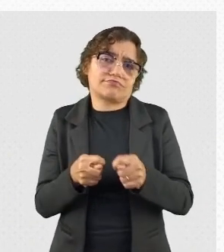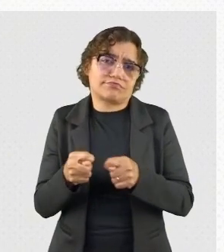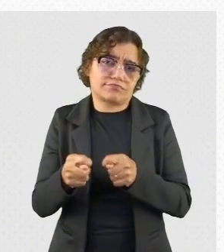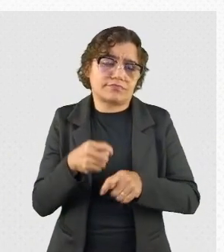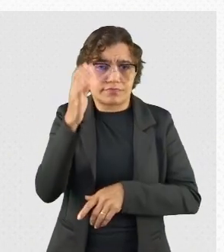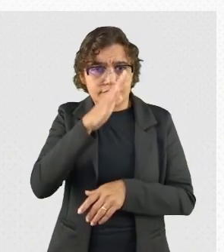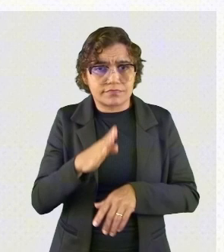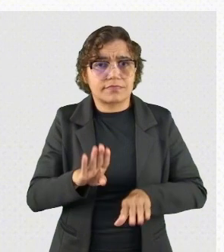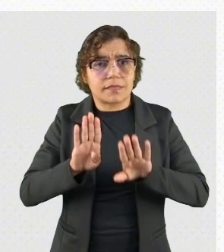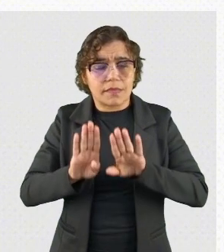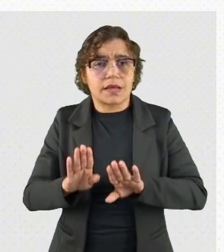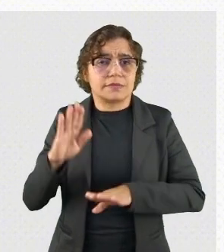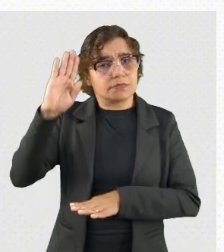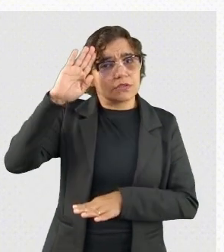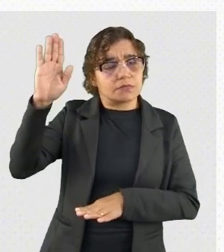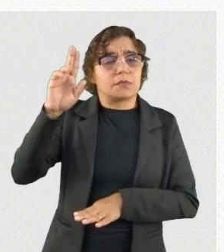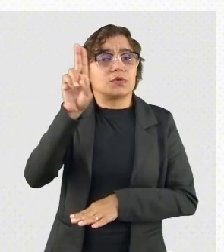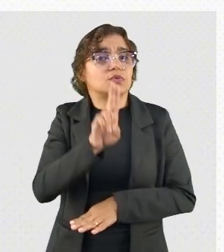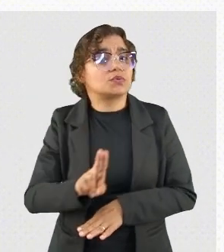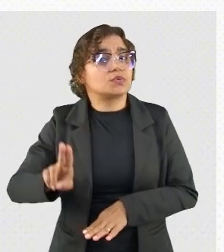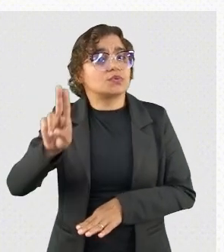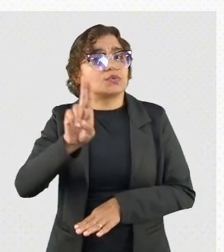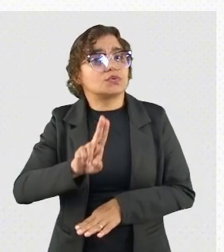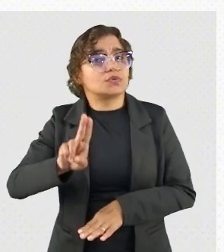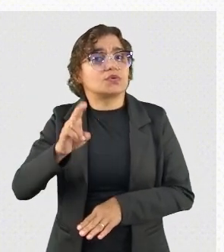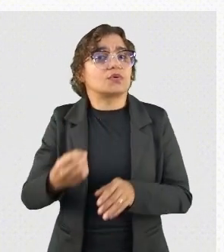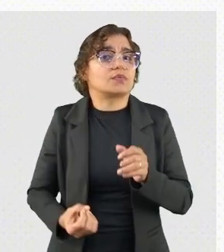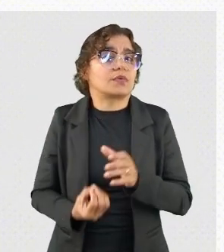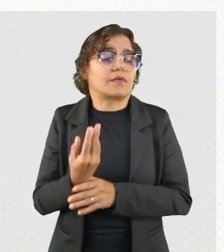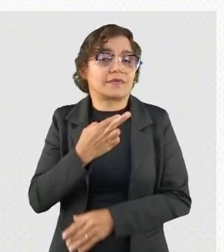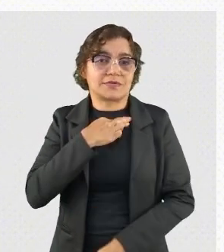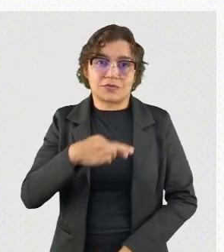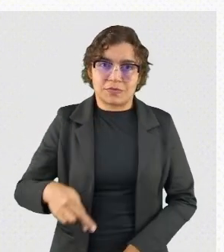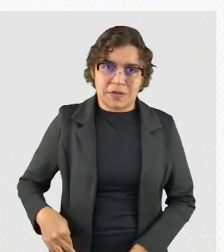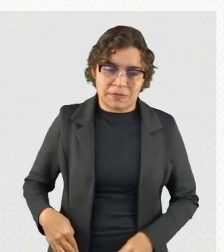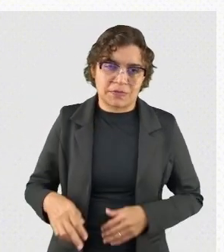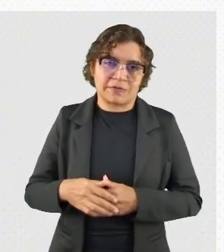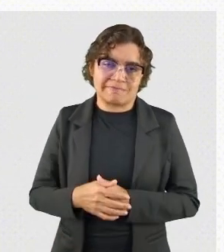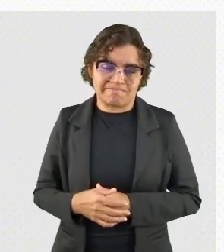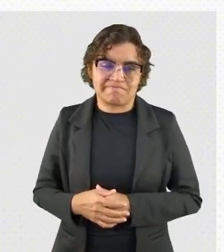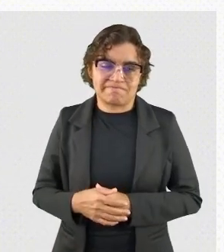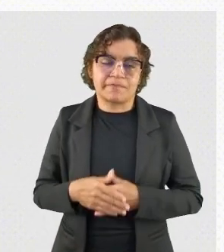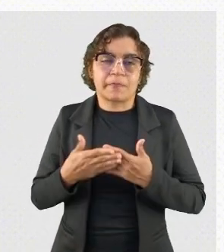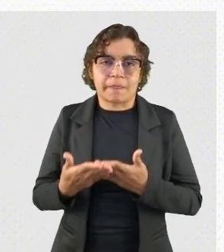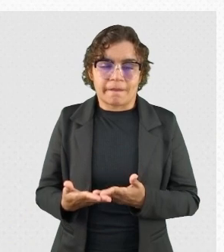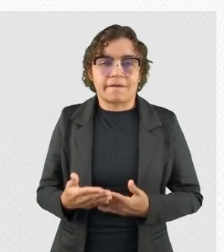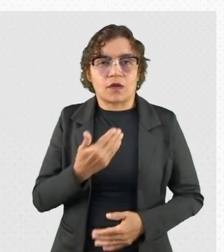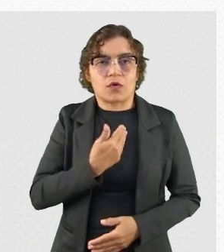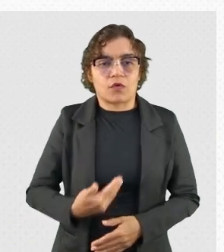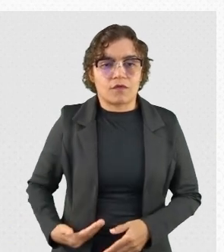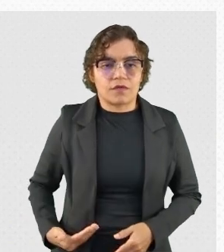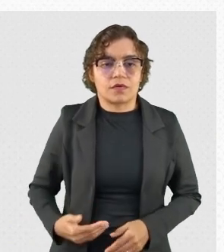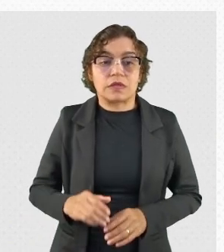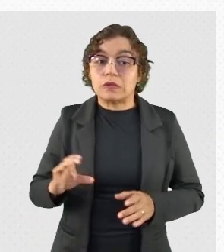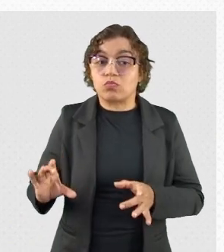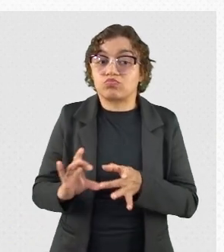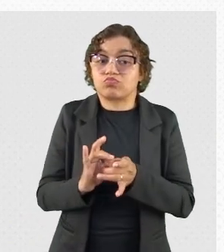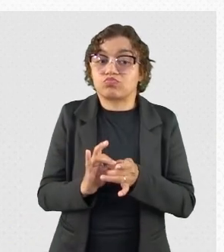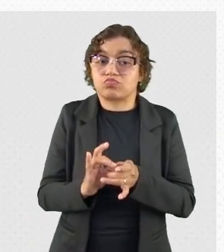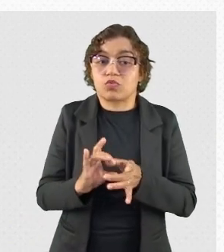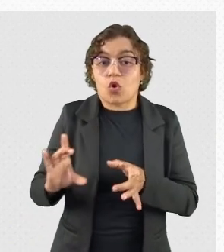mas principalmente de utilização, de formação de uma república. Então, esse governo de Taubaté fazia com